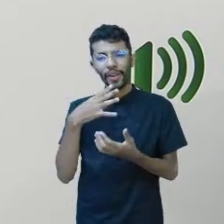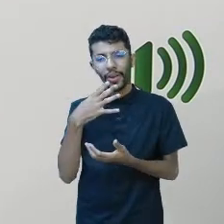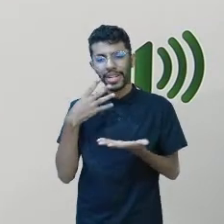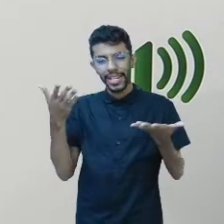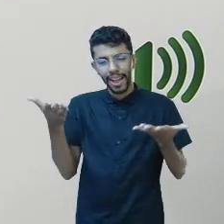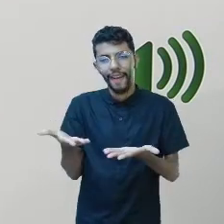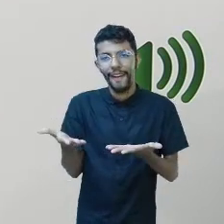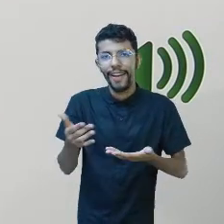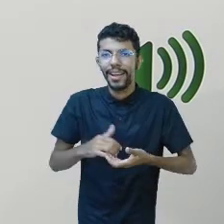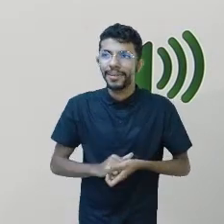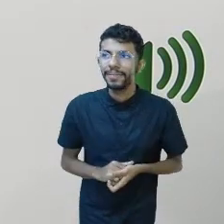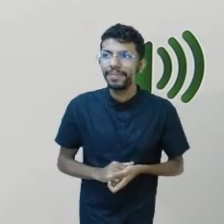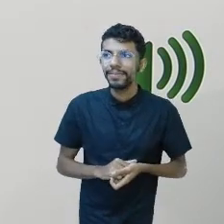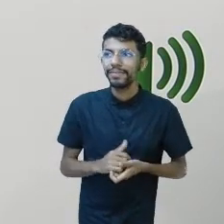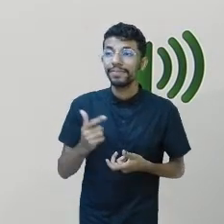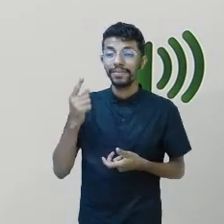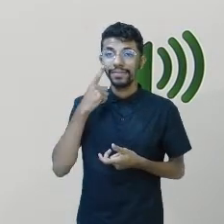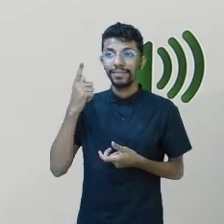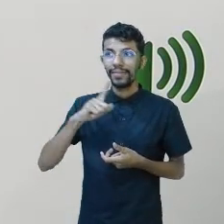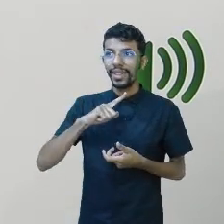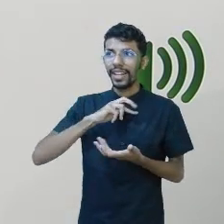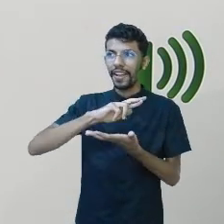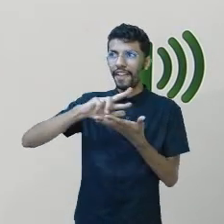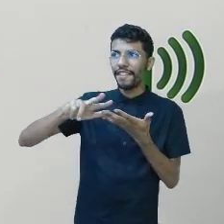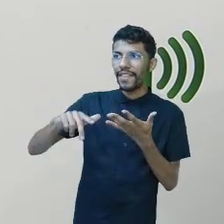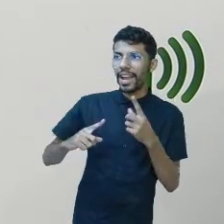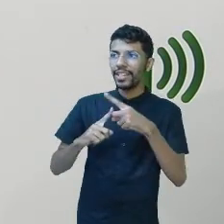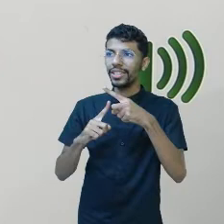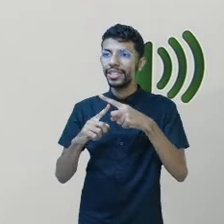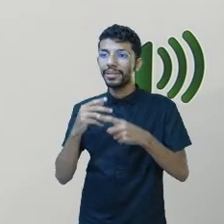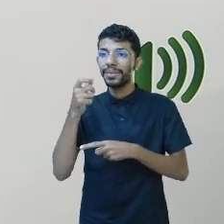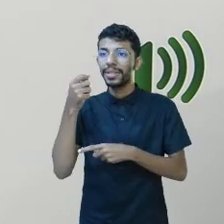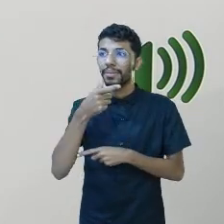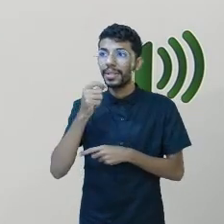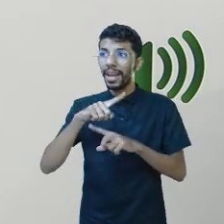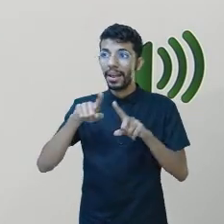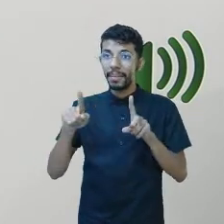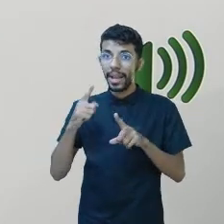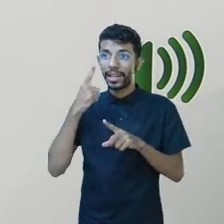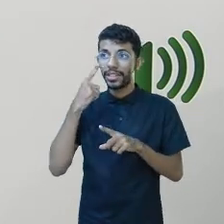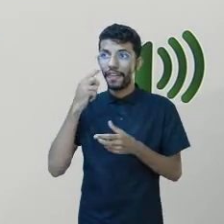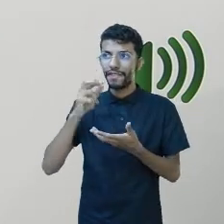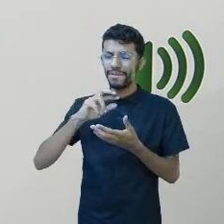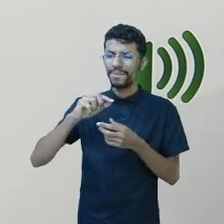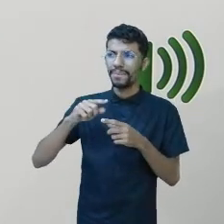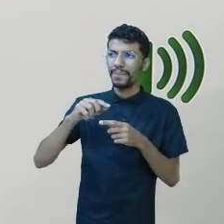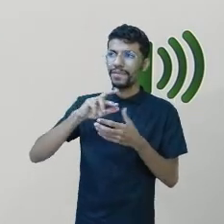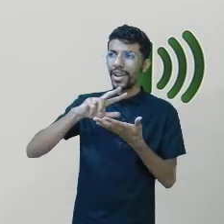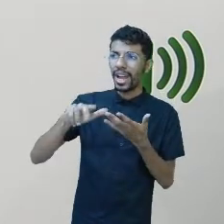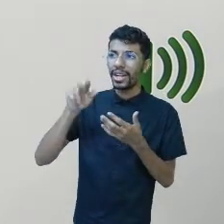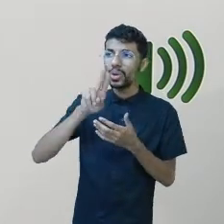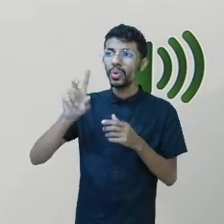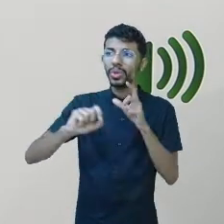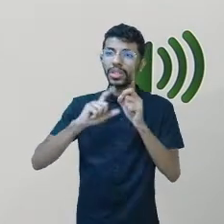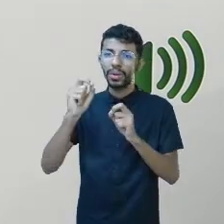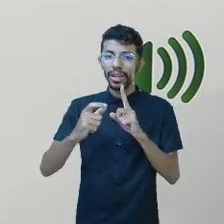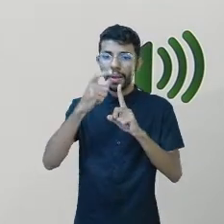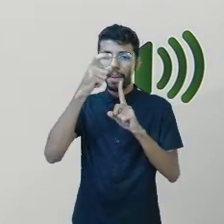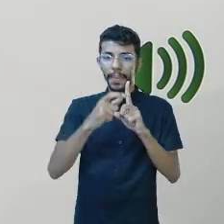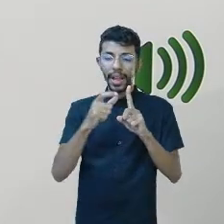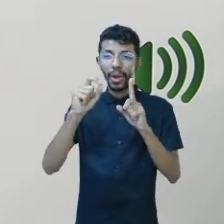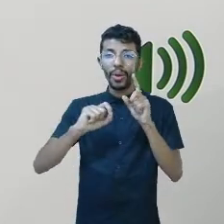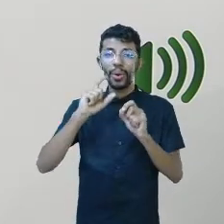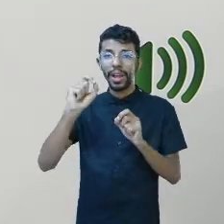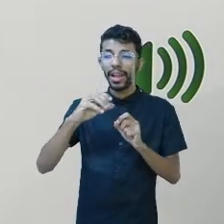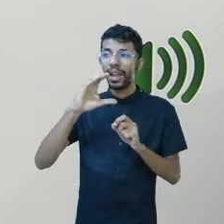agora. Há diversos tipos de anedotas, sendo que muitas delas utilizam personagens